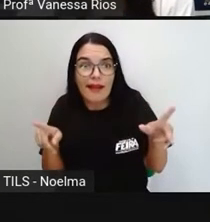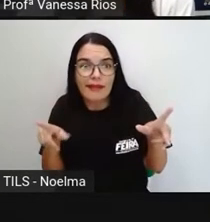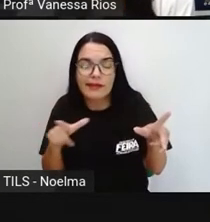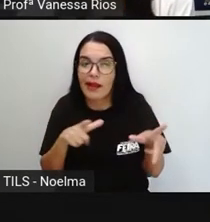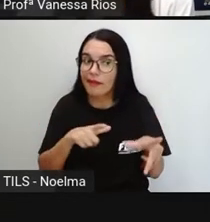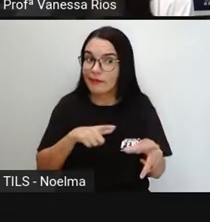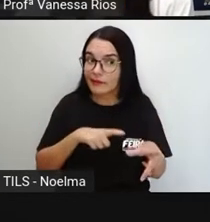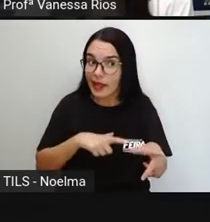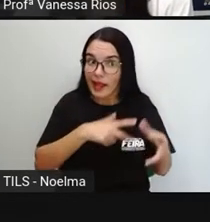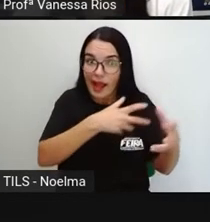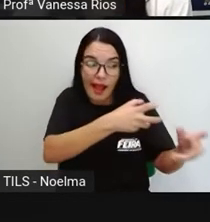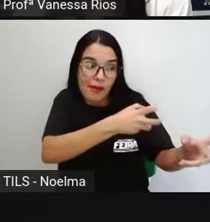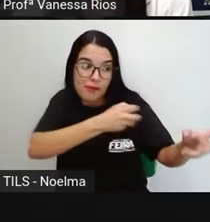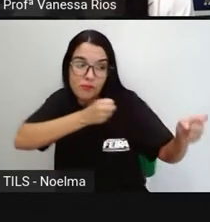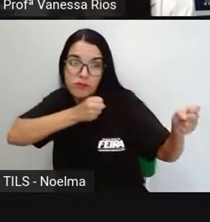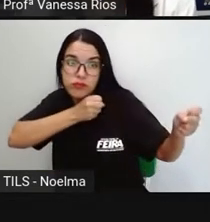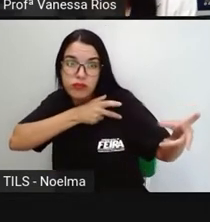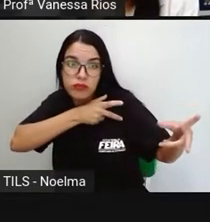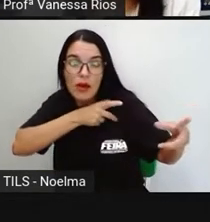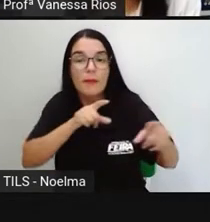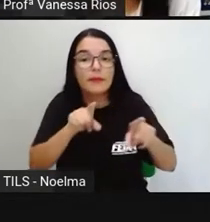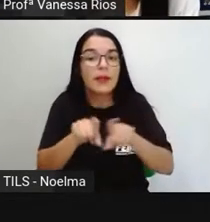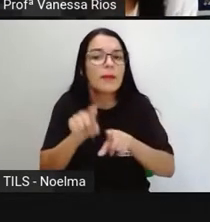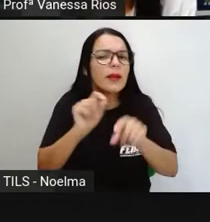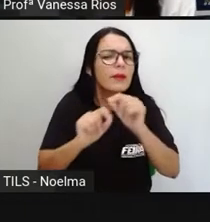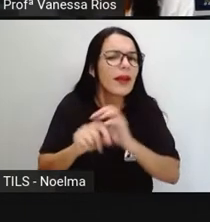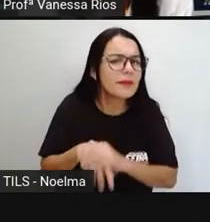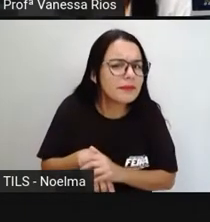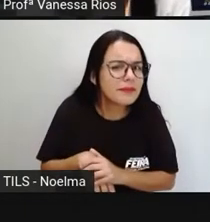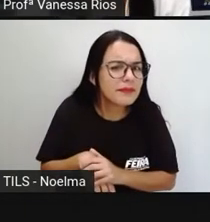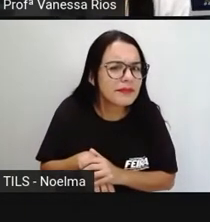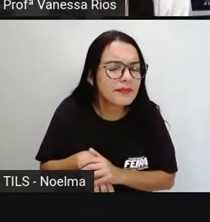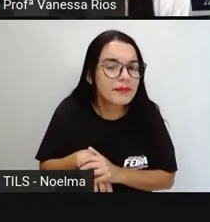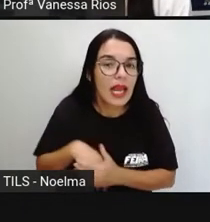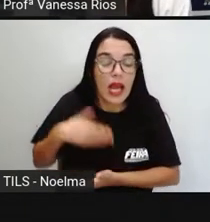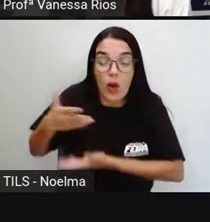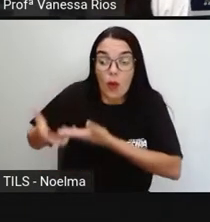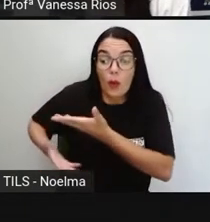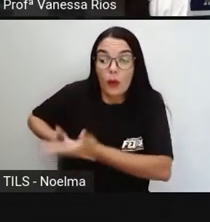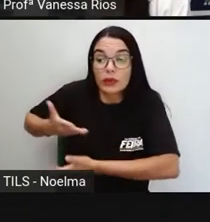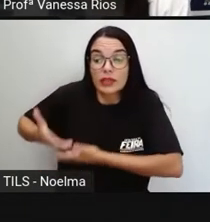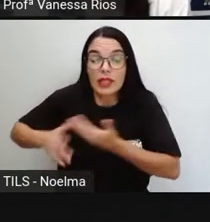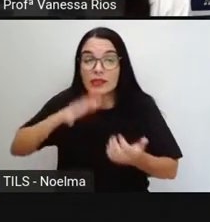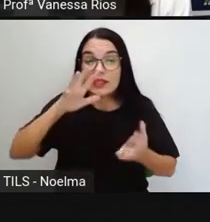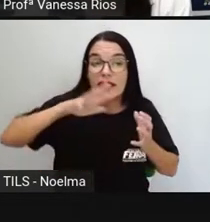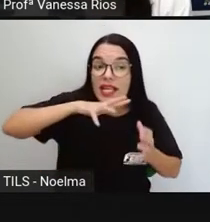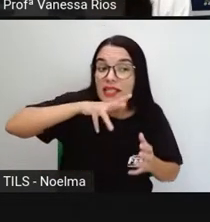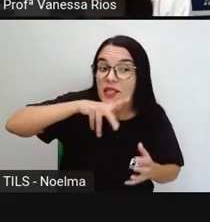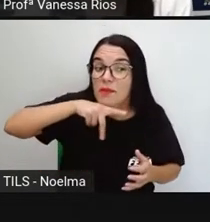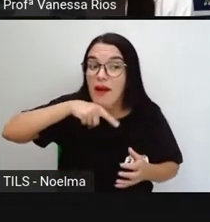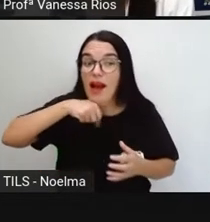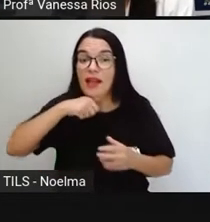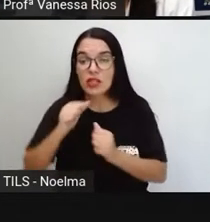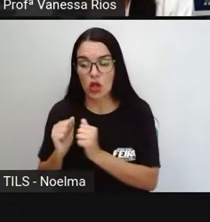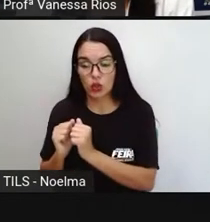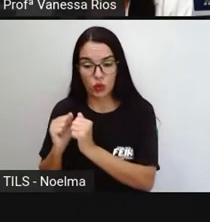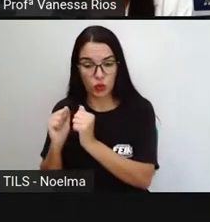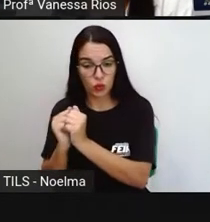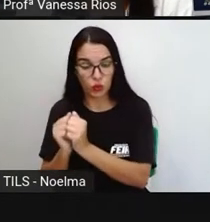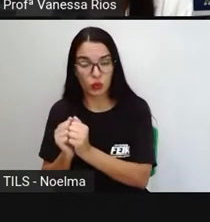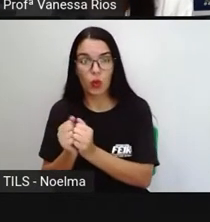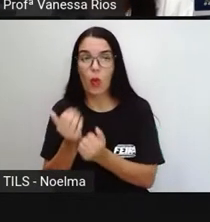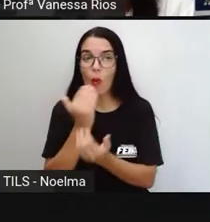a gente vê a criação de animais junto também aí com a produção de alguns alimentos através